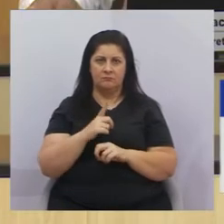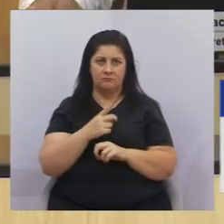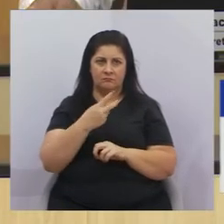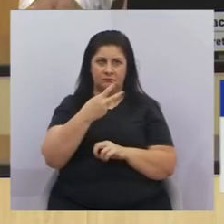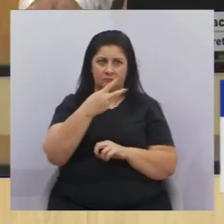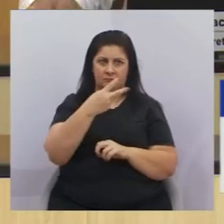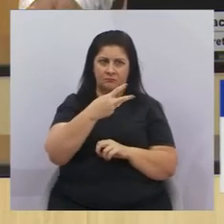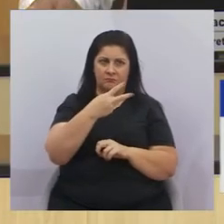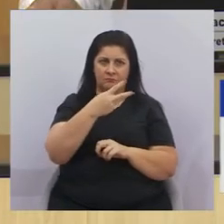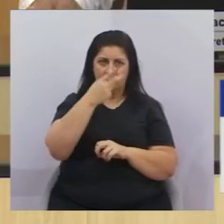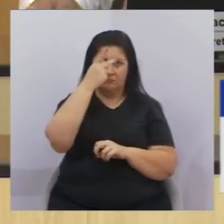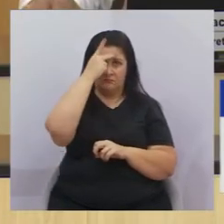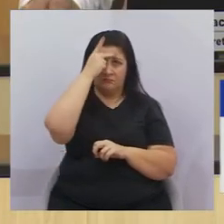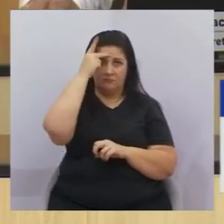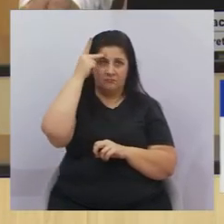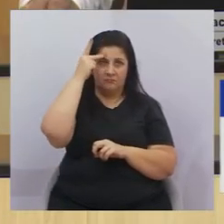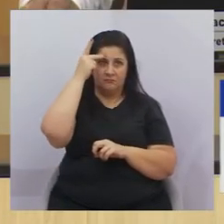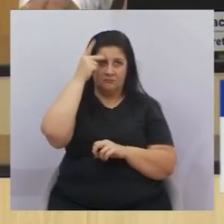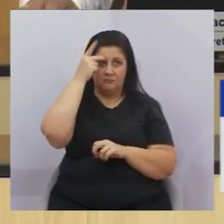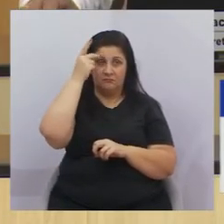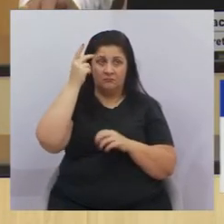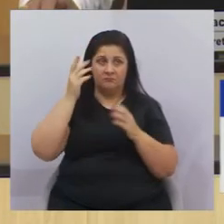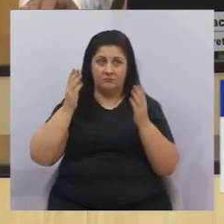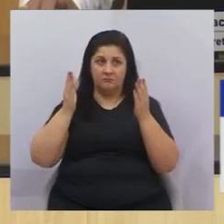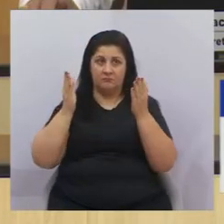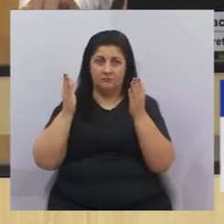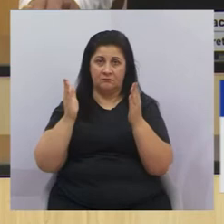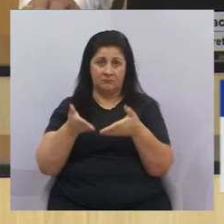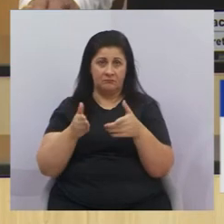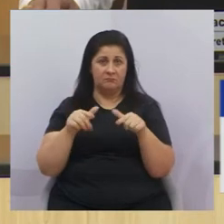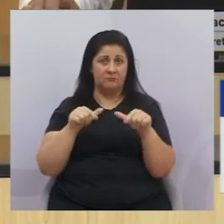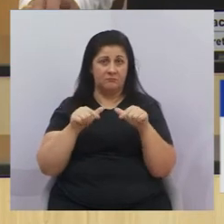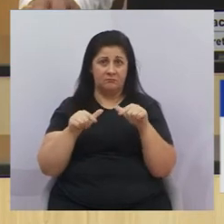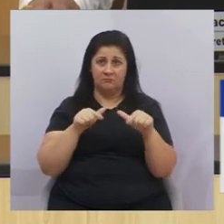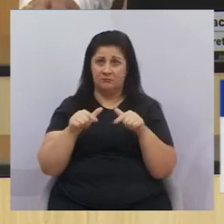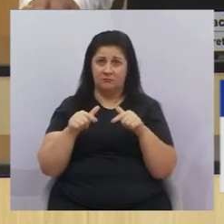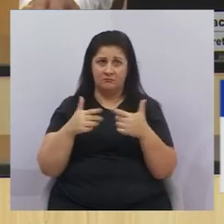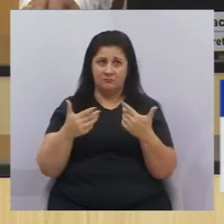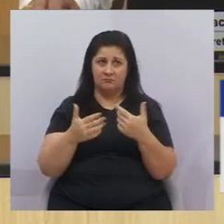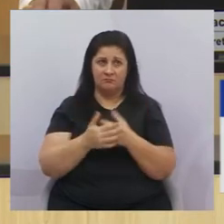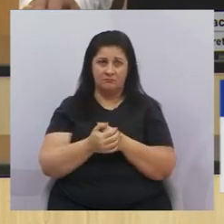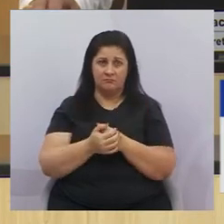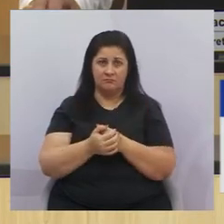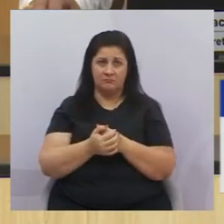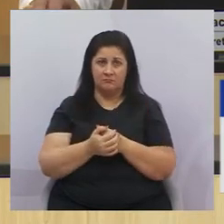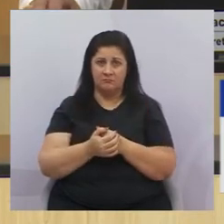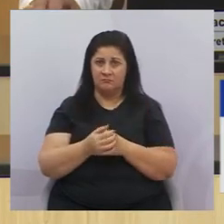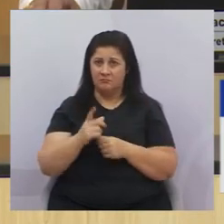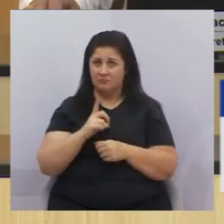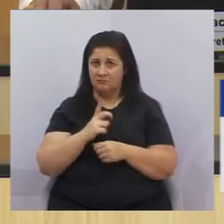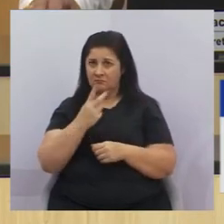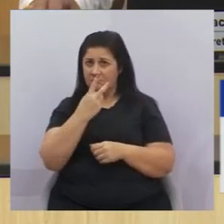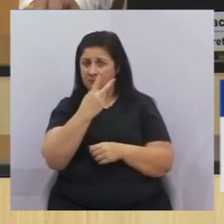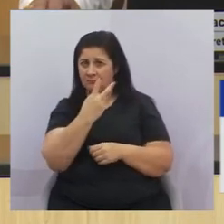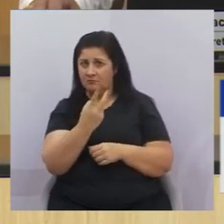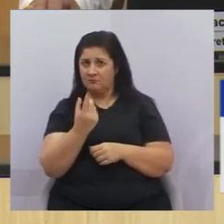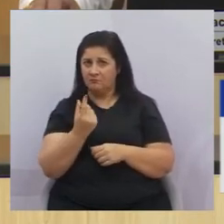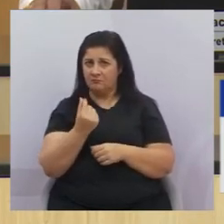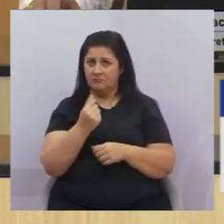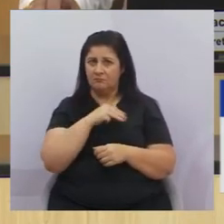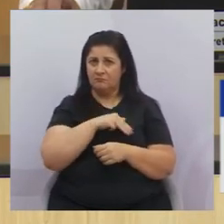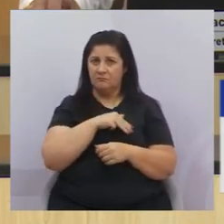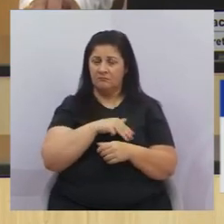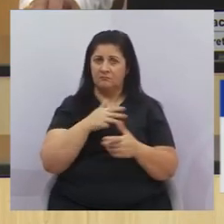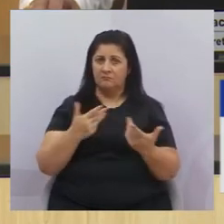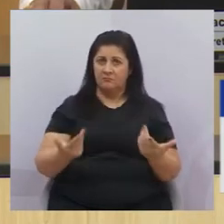vai ser pessoas que já estão, creio, lotadas, né, no governo, que receberão dois vão ser favorecidos com a